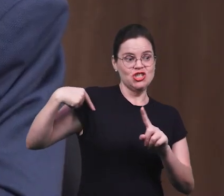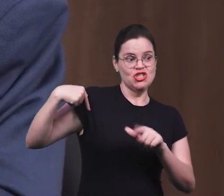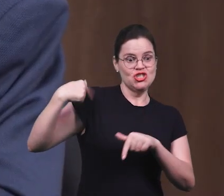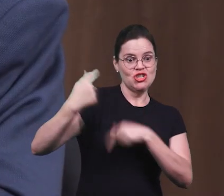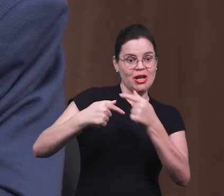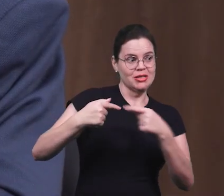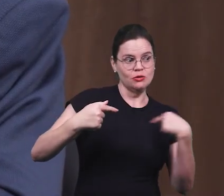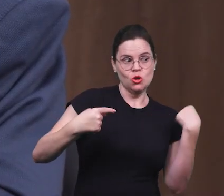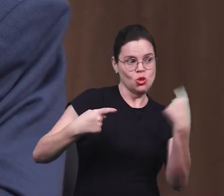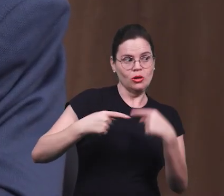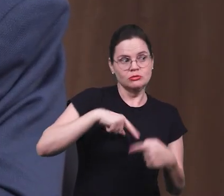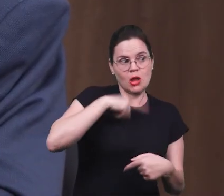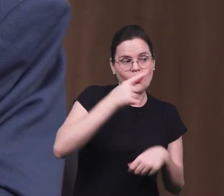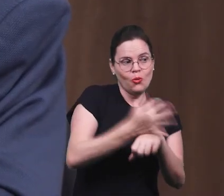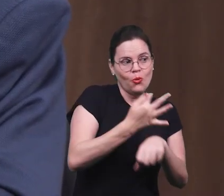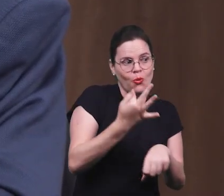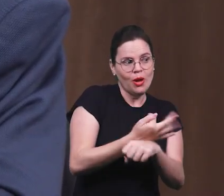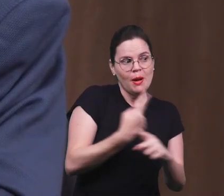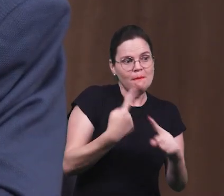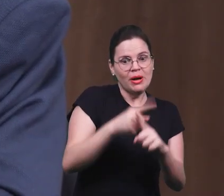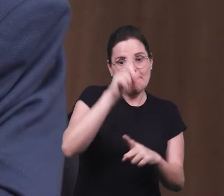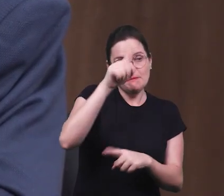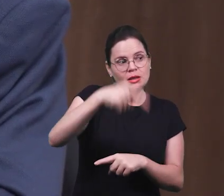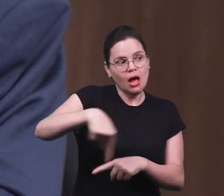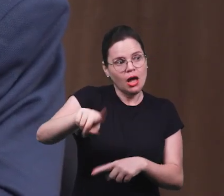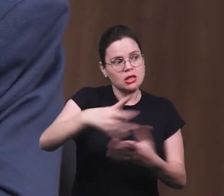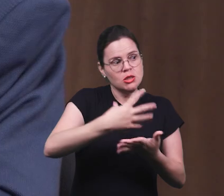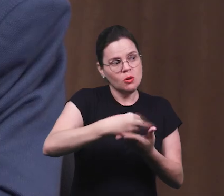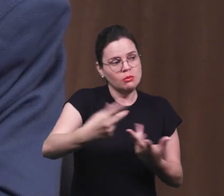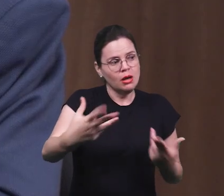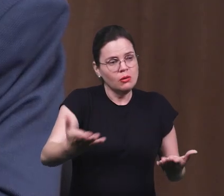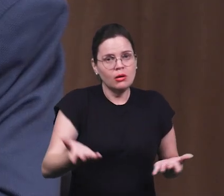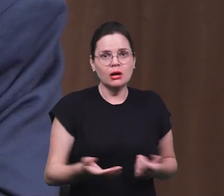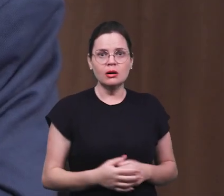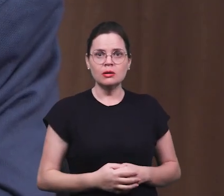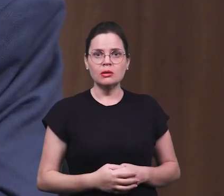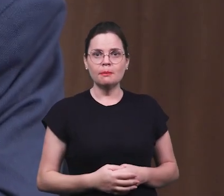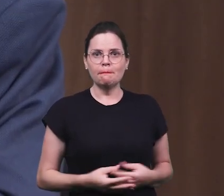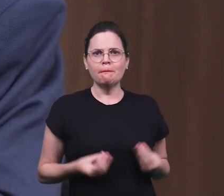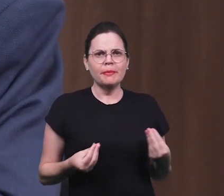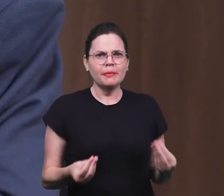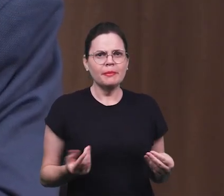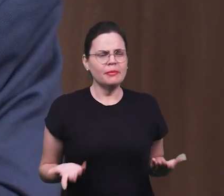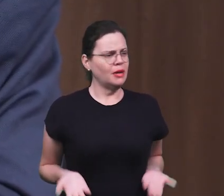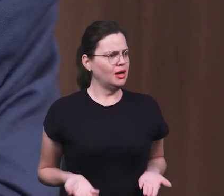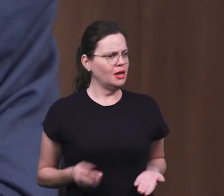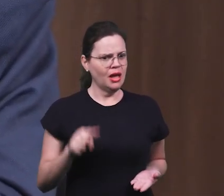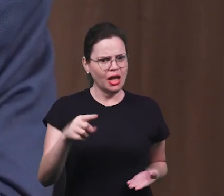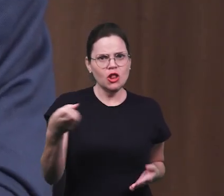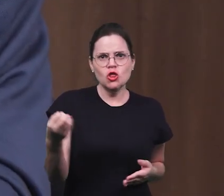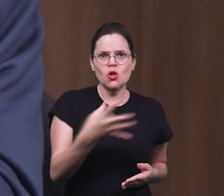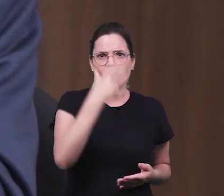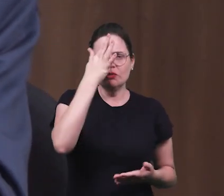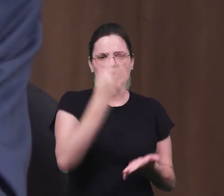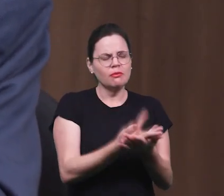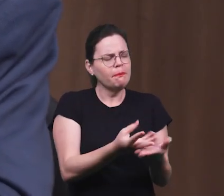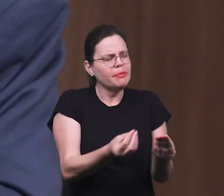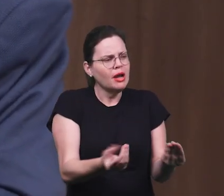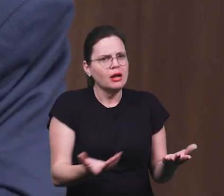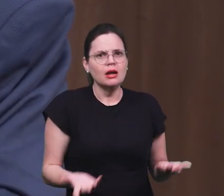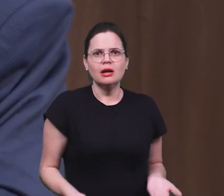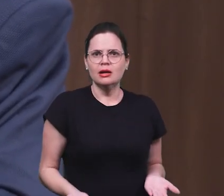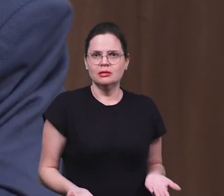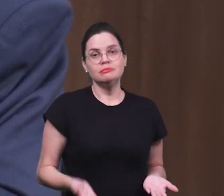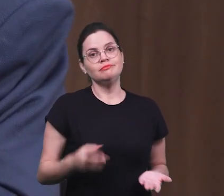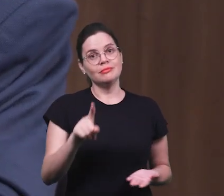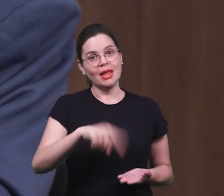nós suportamos isso. É um jugo pesado demais, estão arrumando complicações para aquele novo na fé que está chegando, aqueles que se converteram ao